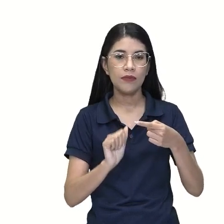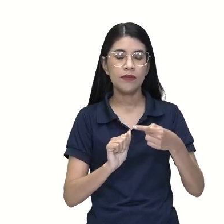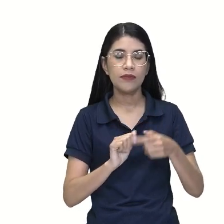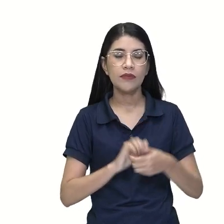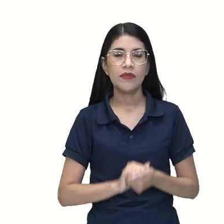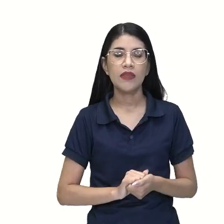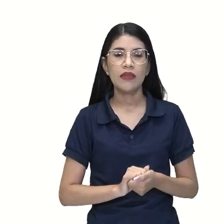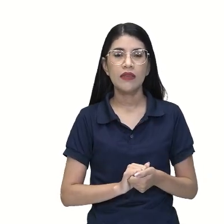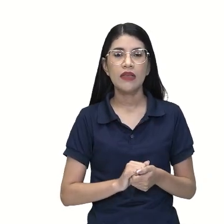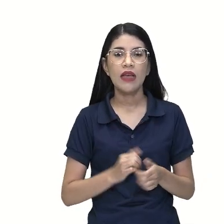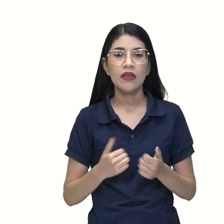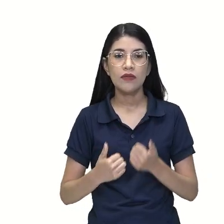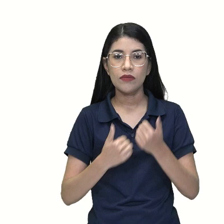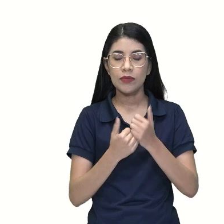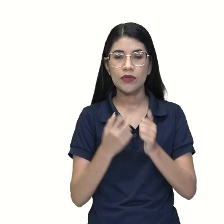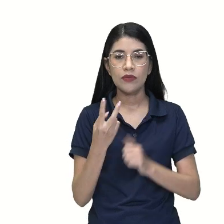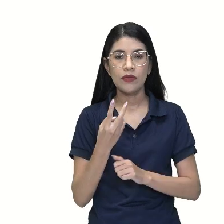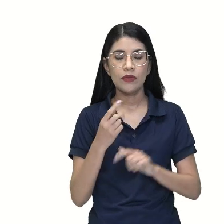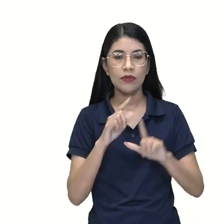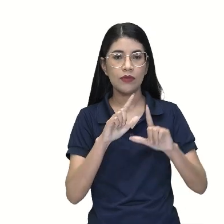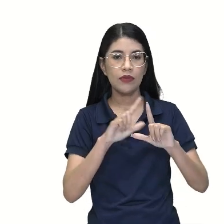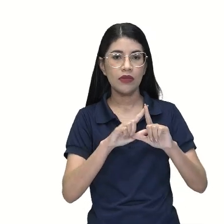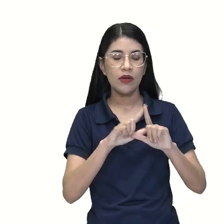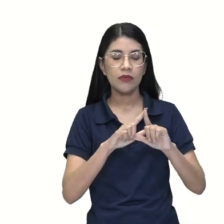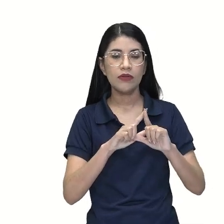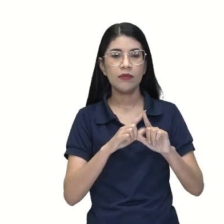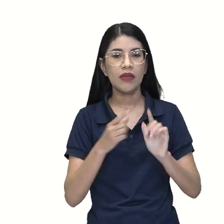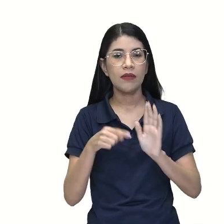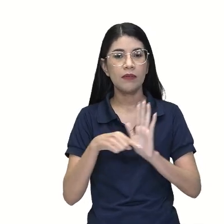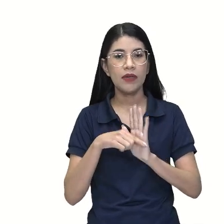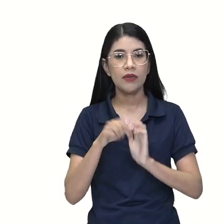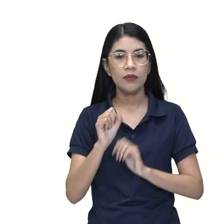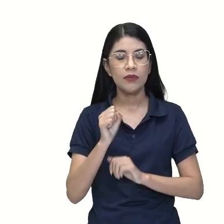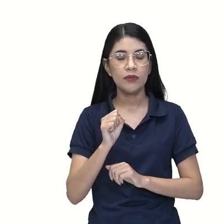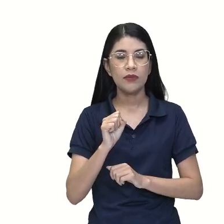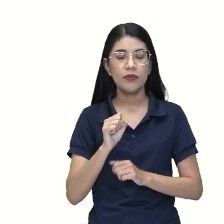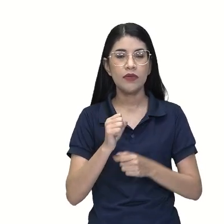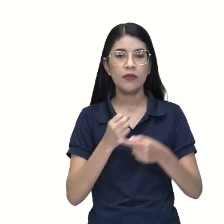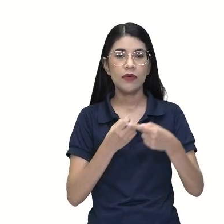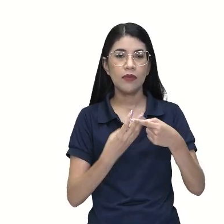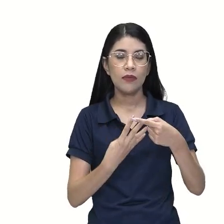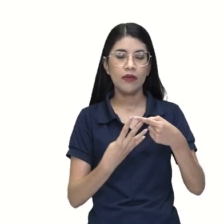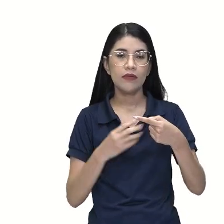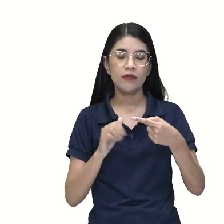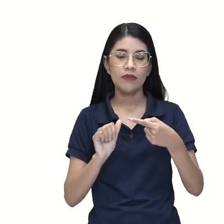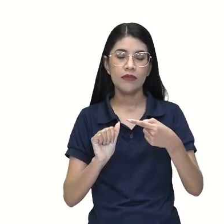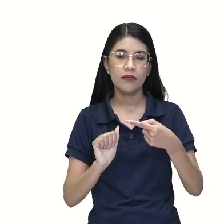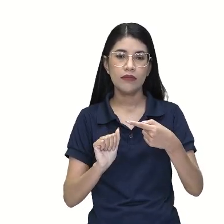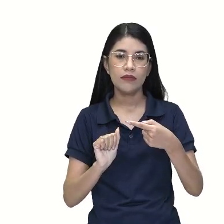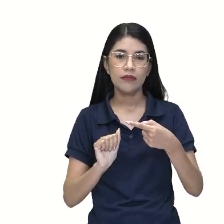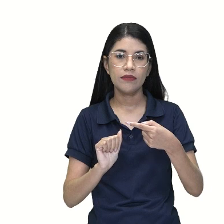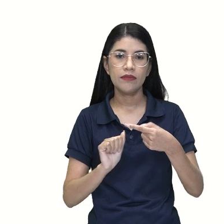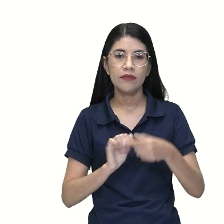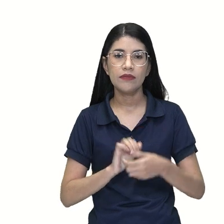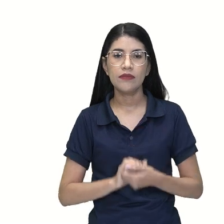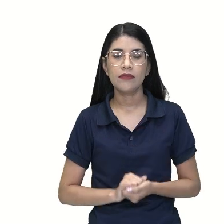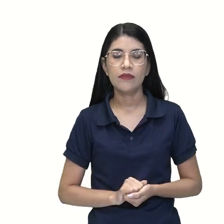8, né? Então vai ficar menos 8 menos 8